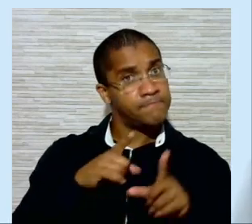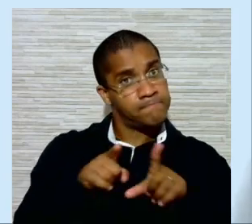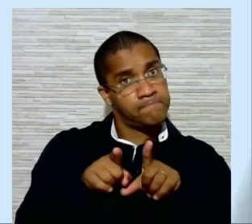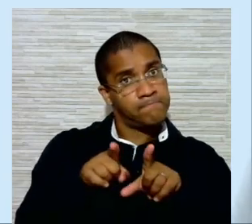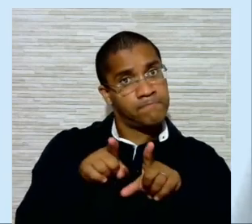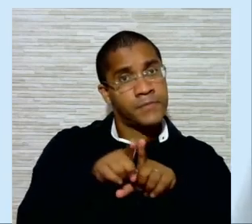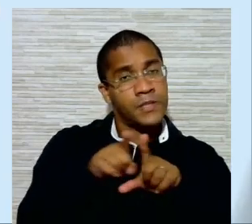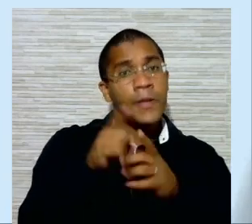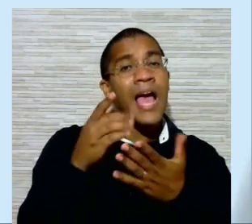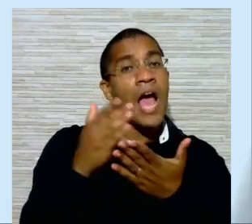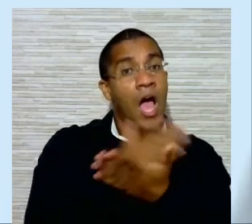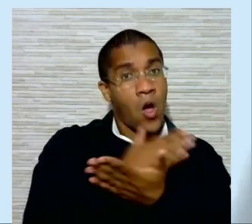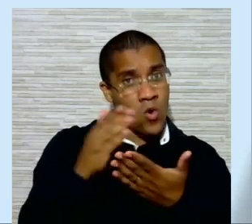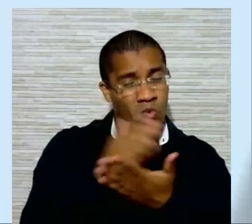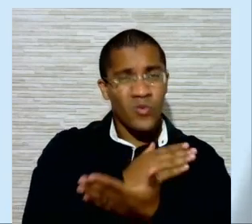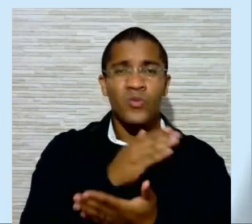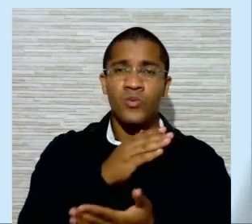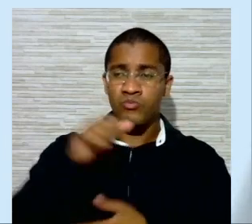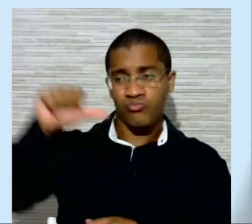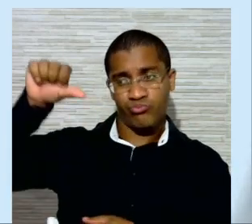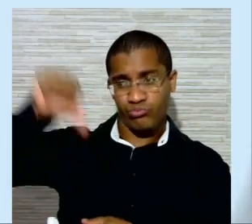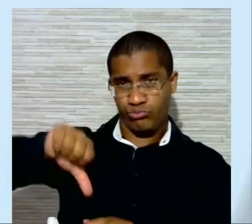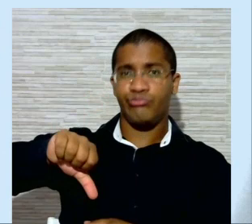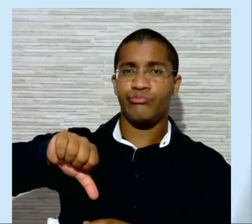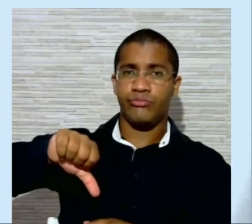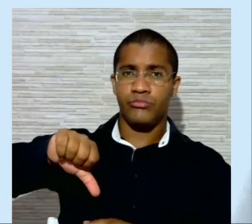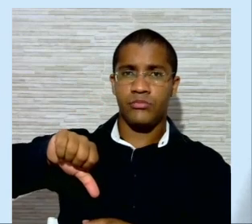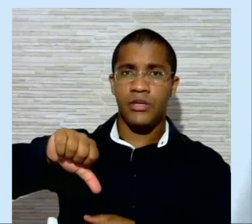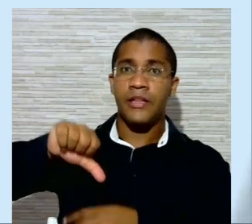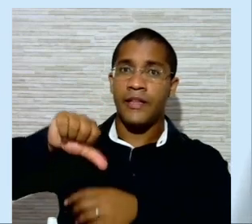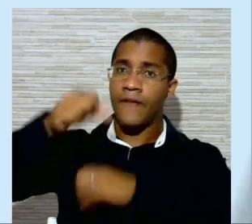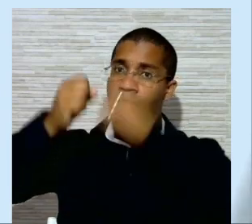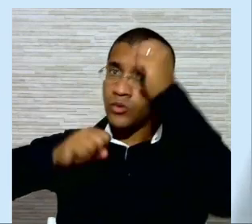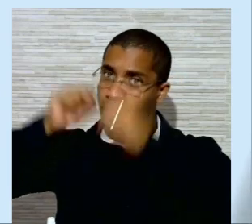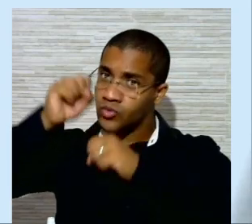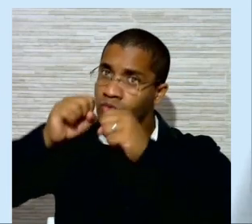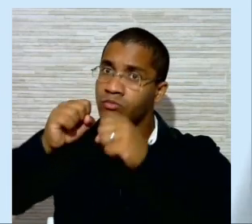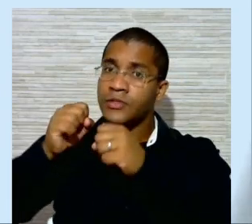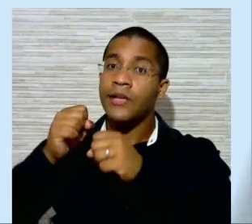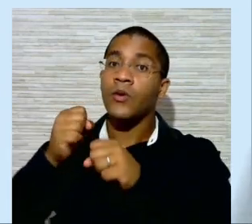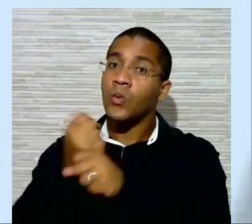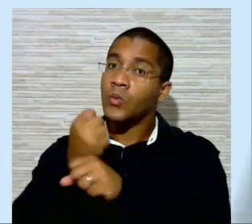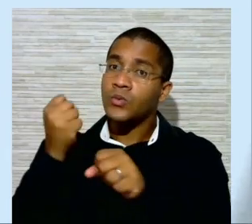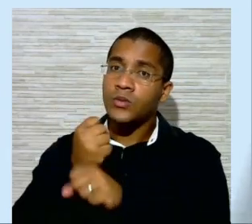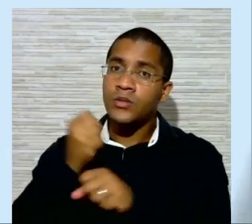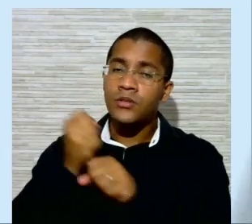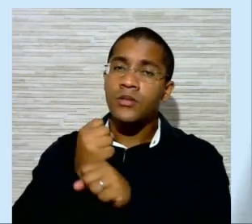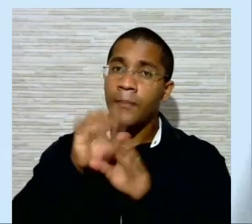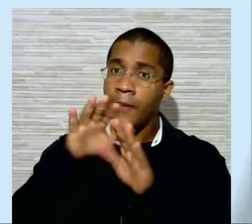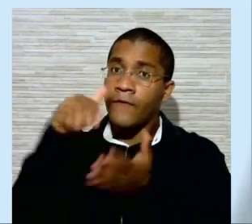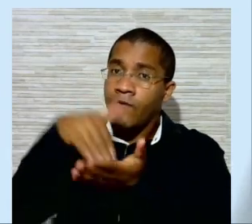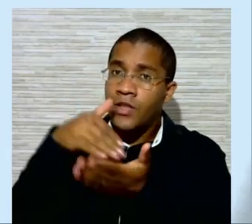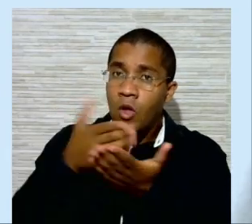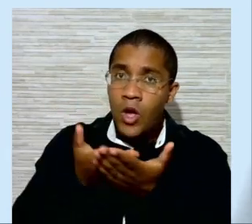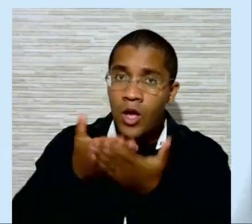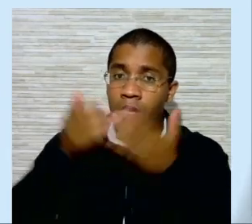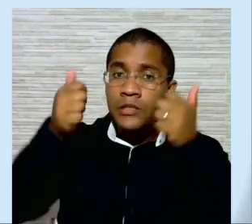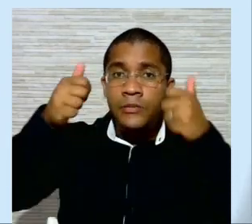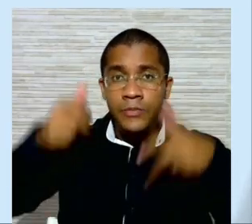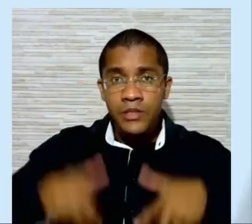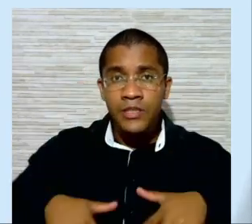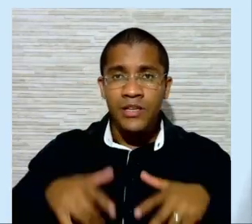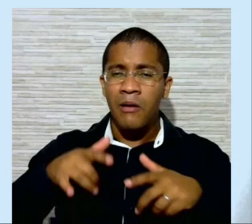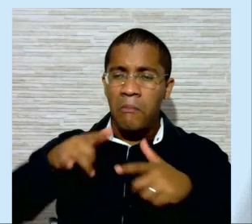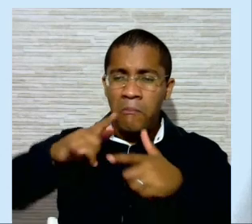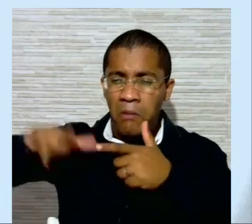Existem também alguns malefícios dessa indústria, tá? E eu quero que você fique bem atento no final da aula, que a gente vai conversar um pouquinho